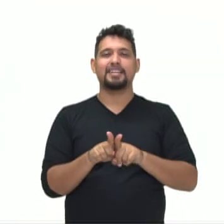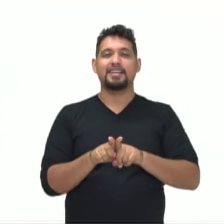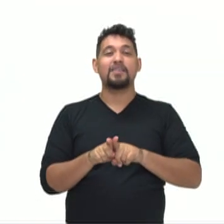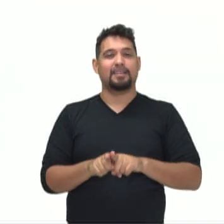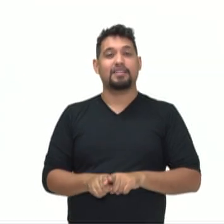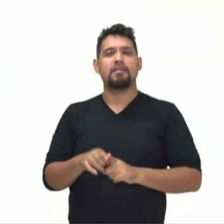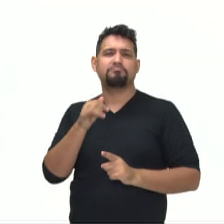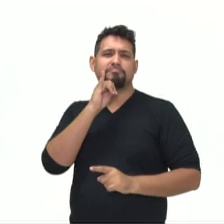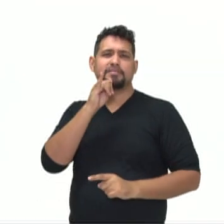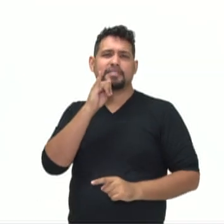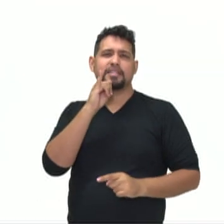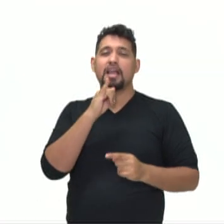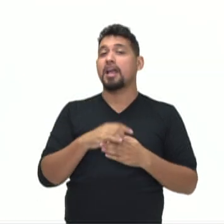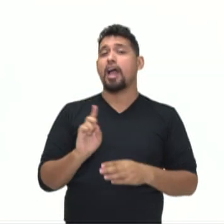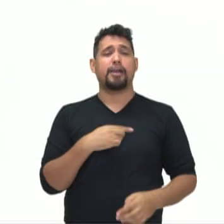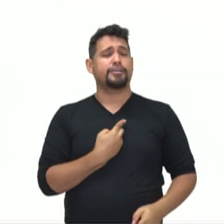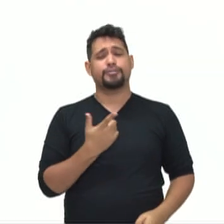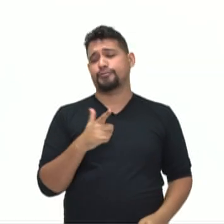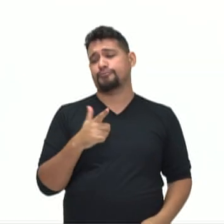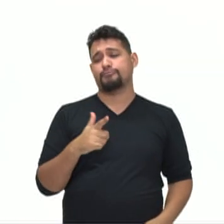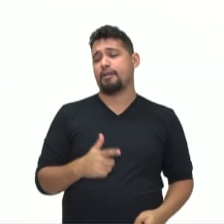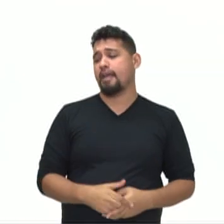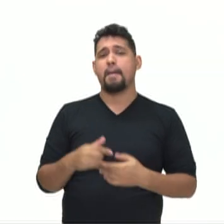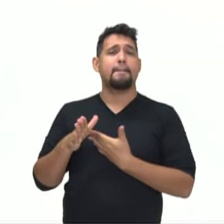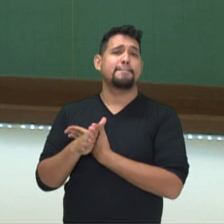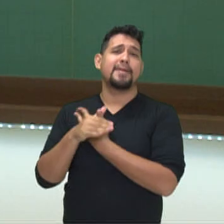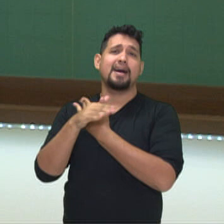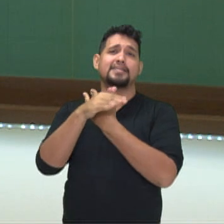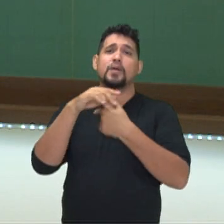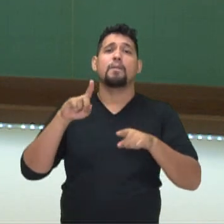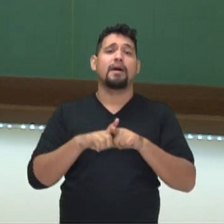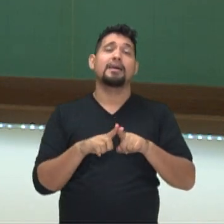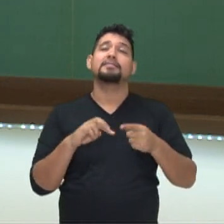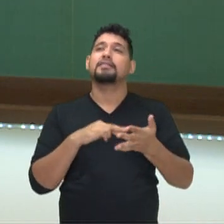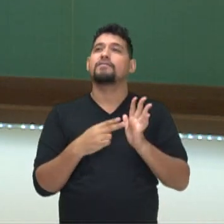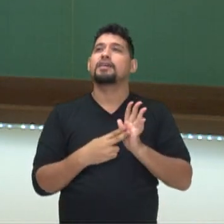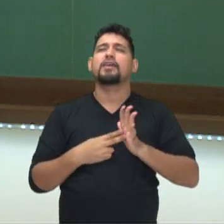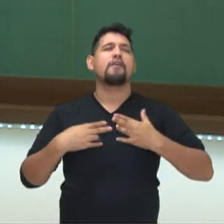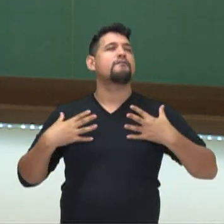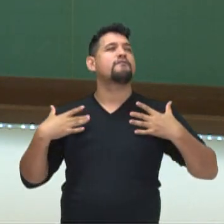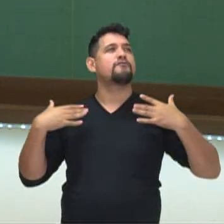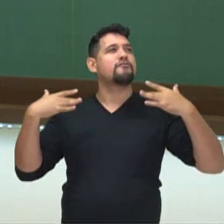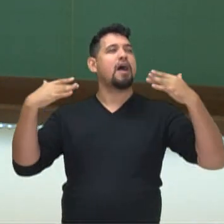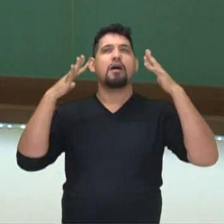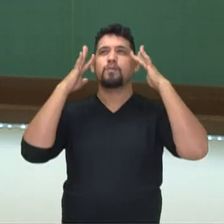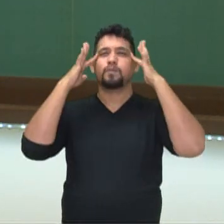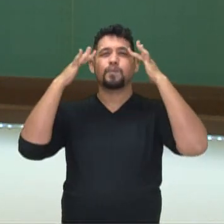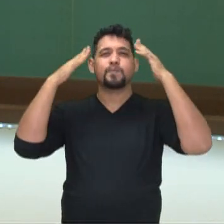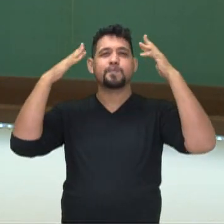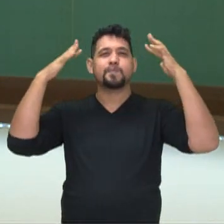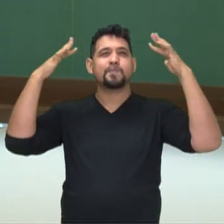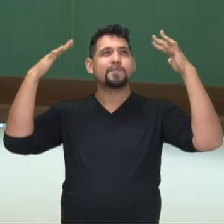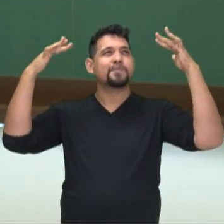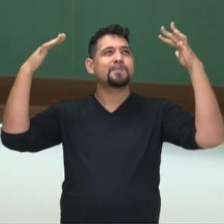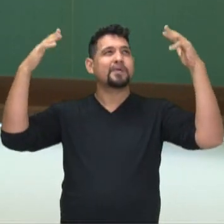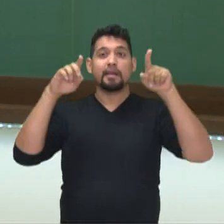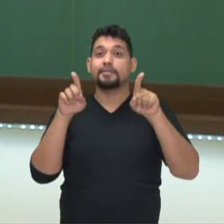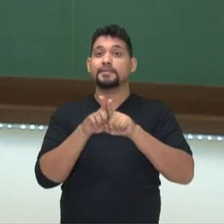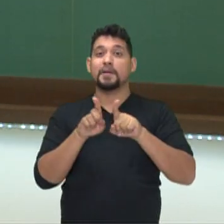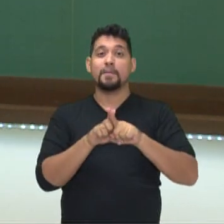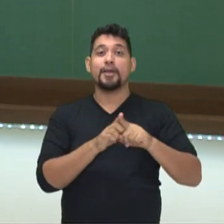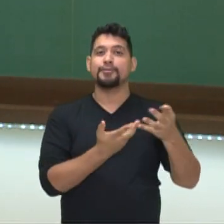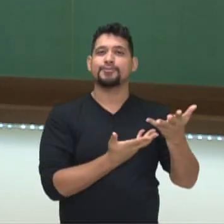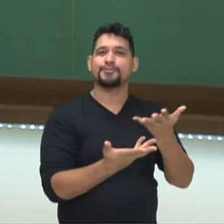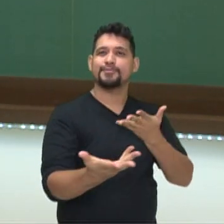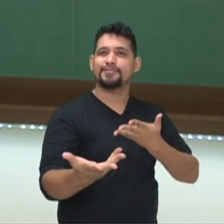Voar, a gente não é pássaro, né? Precisa de, mas voar no sentido assim de emancipação.